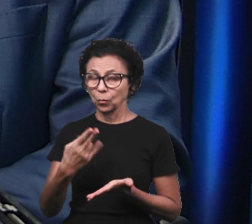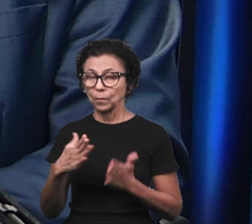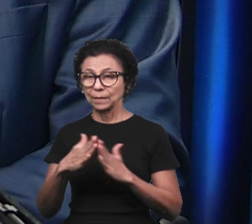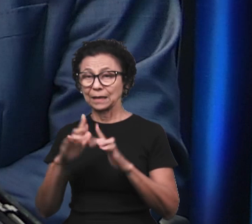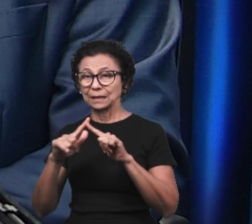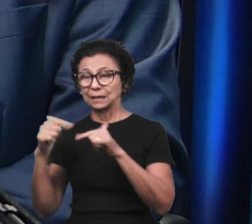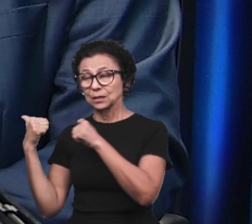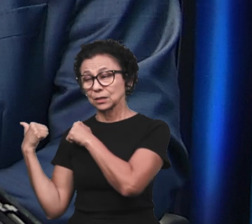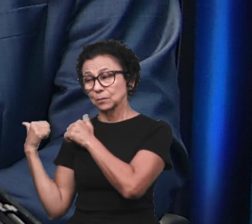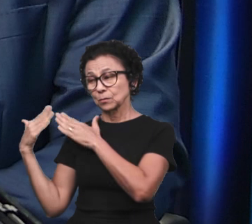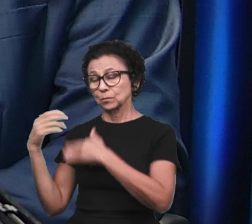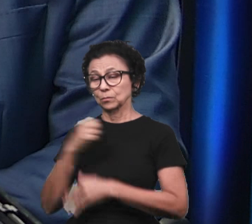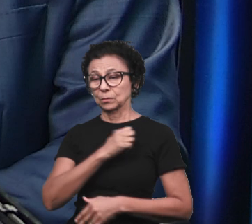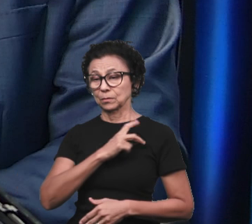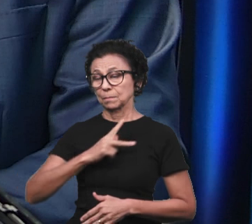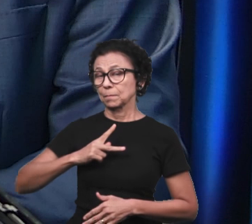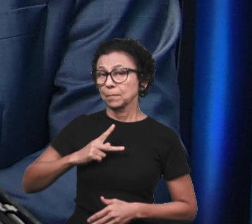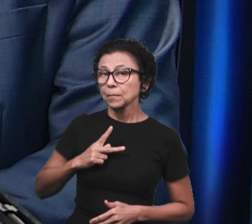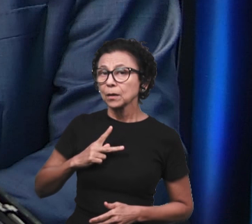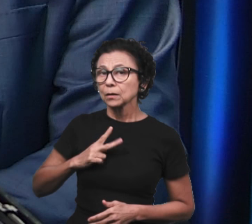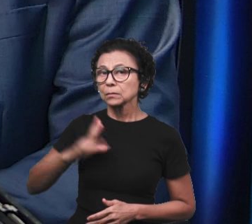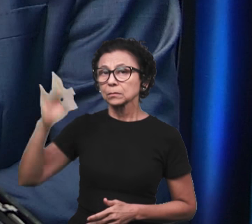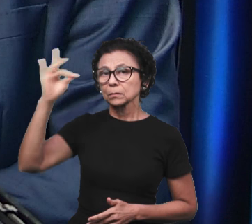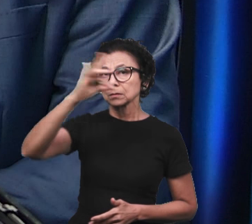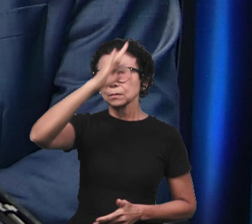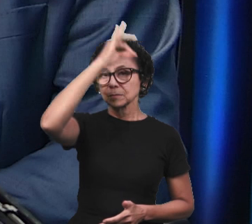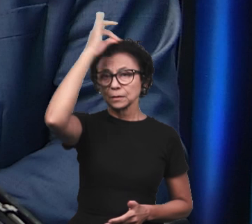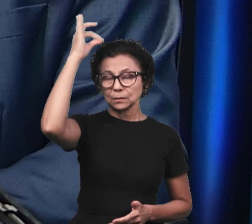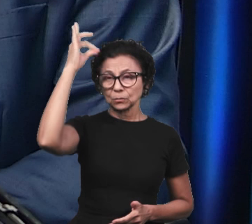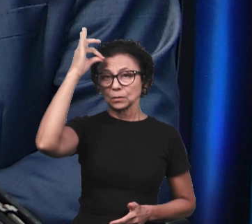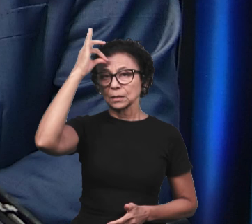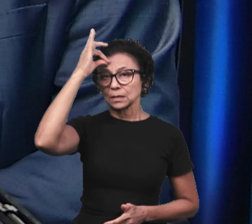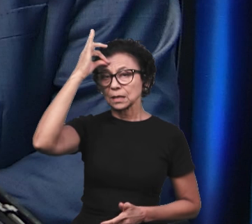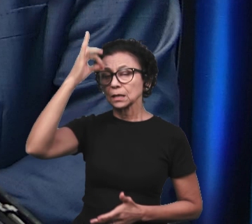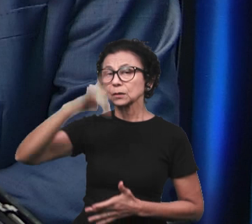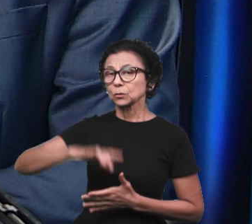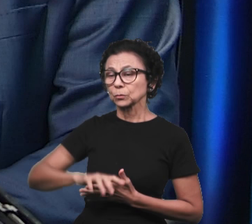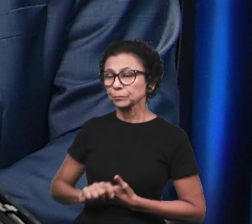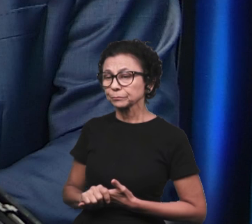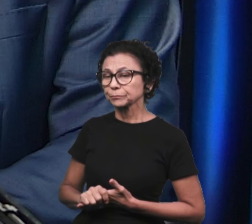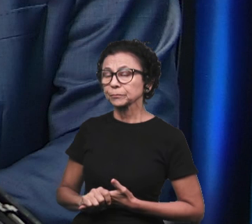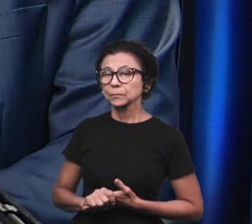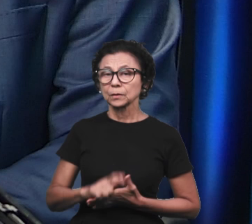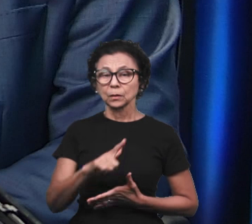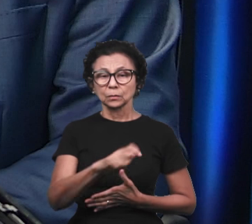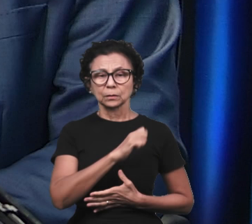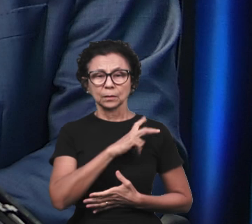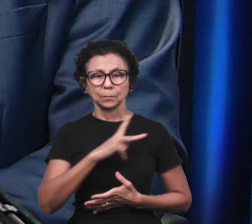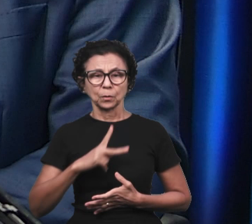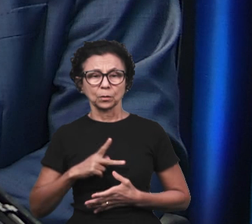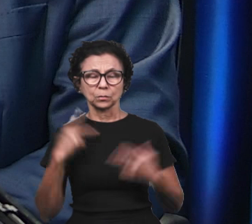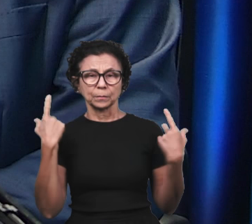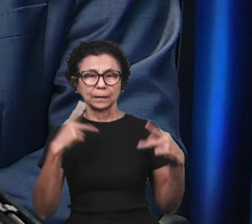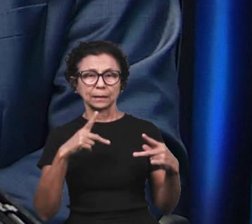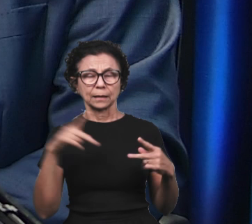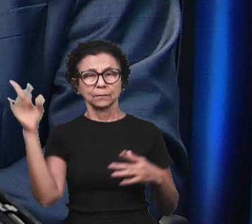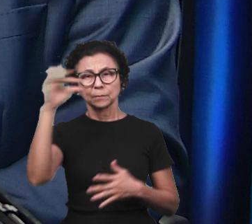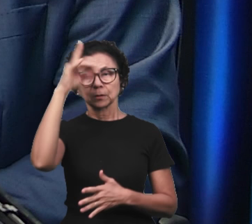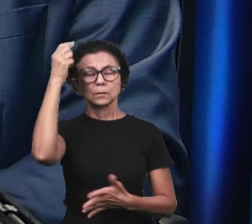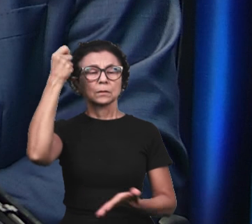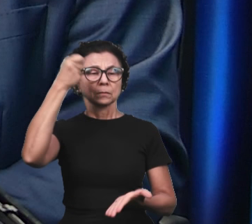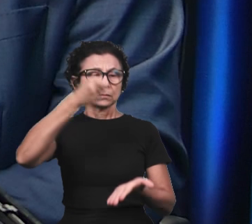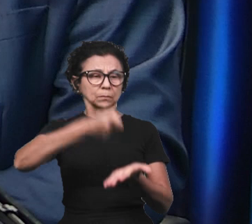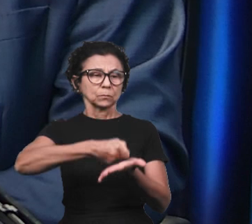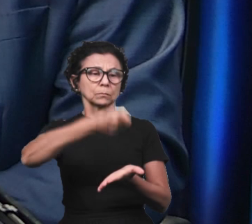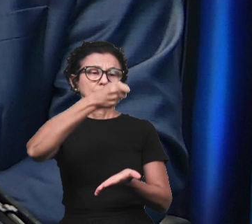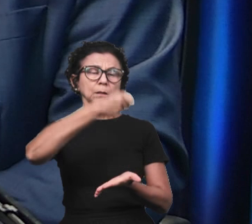Santo confirmava aquilo que os apóstolos pregavam. Então, a